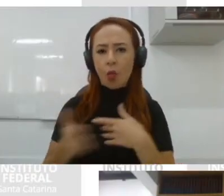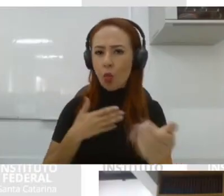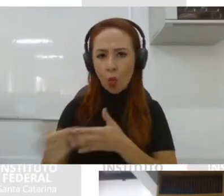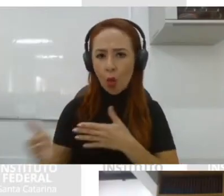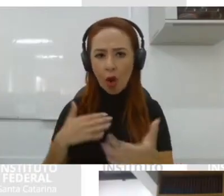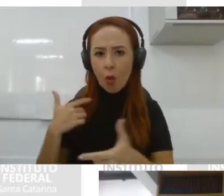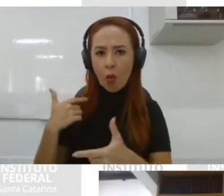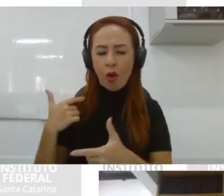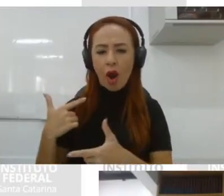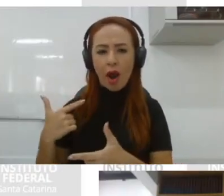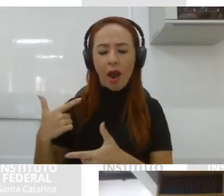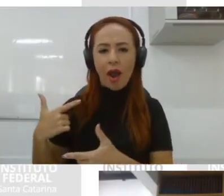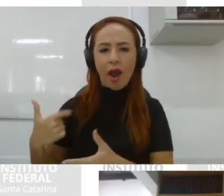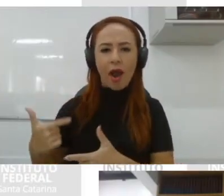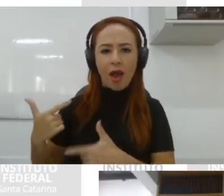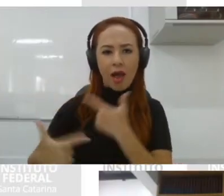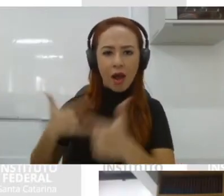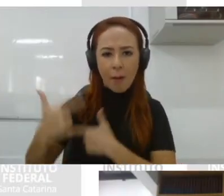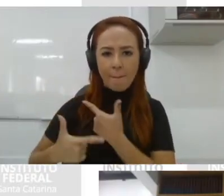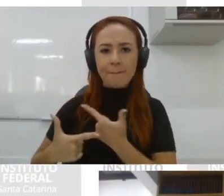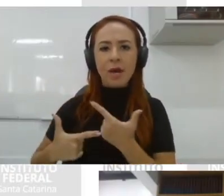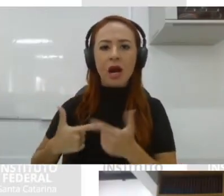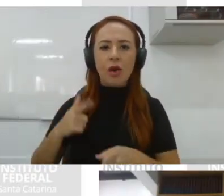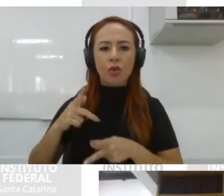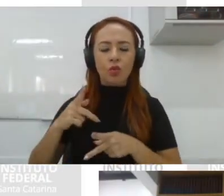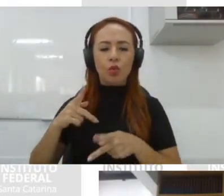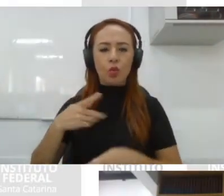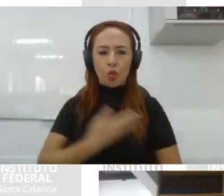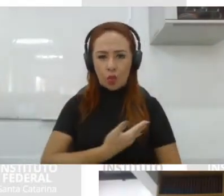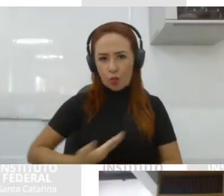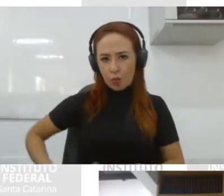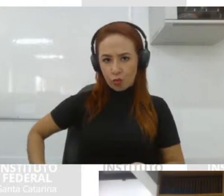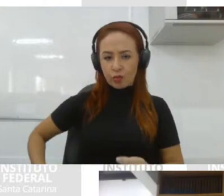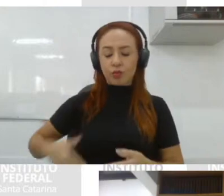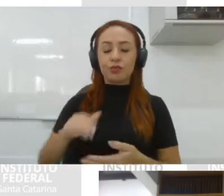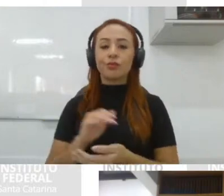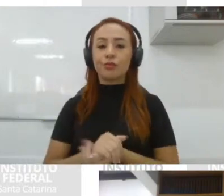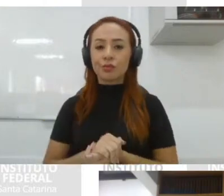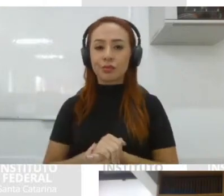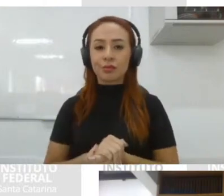eu, ou quem quer que seja, nos candidatarmos